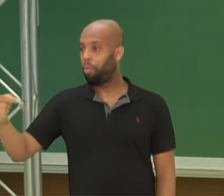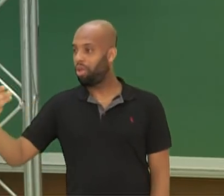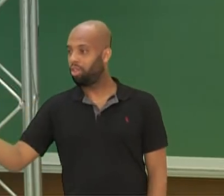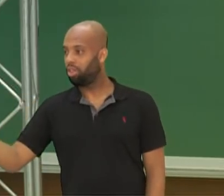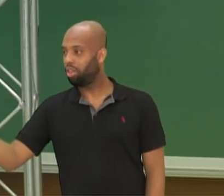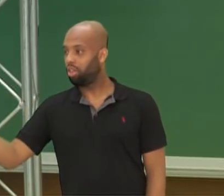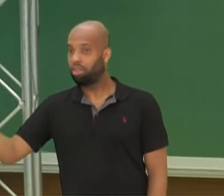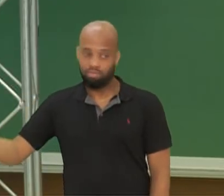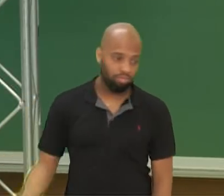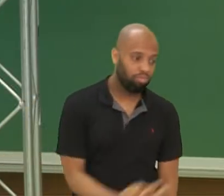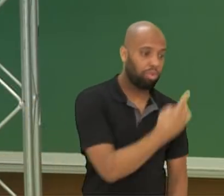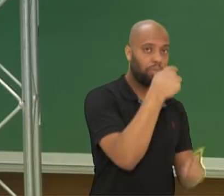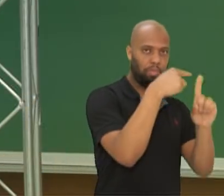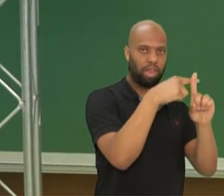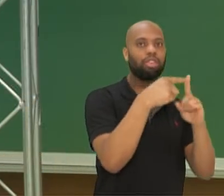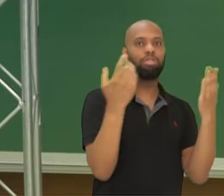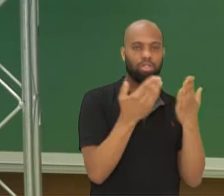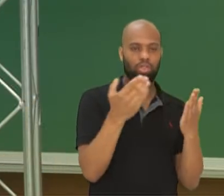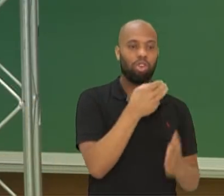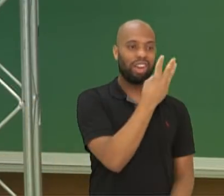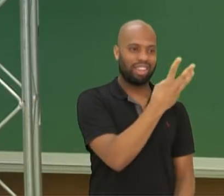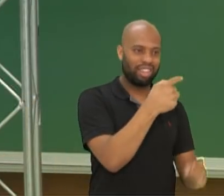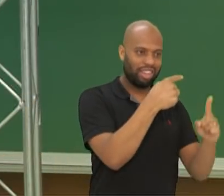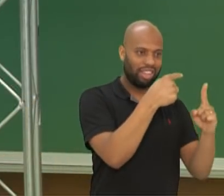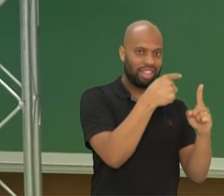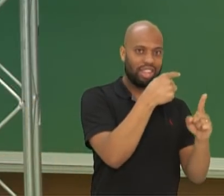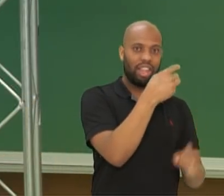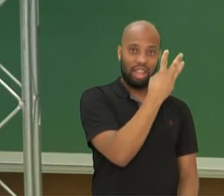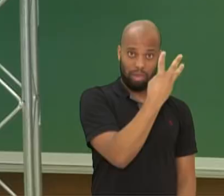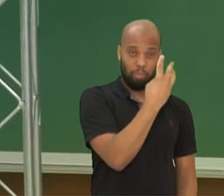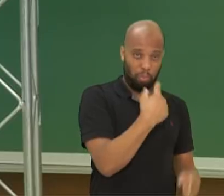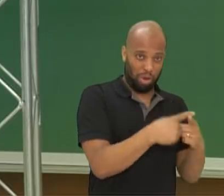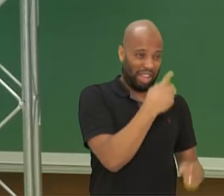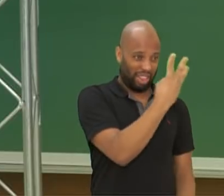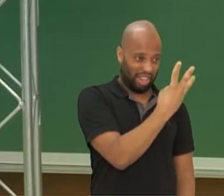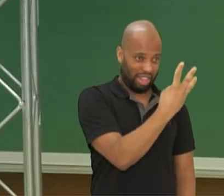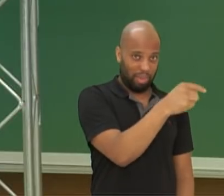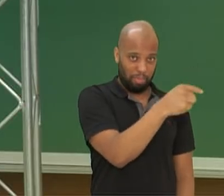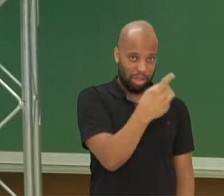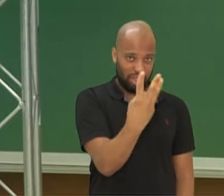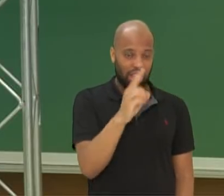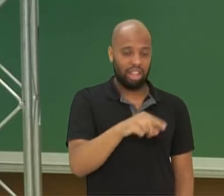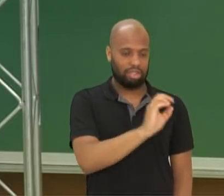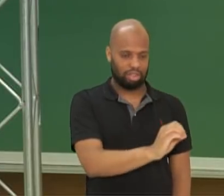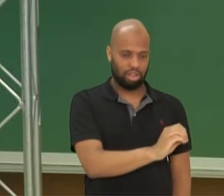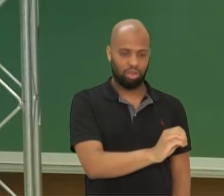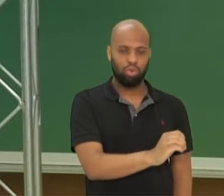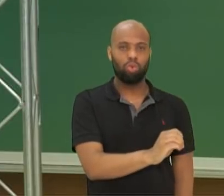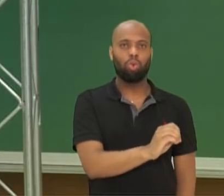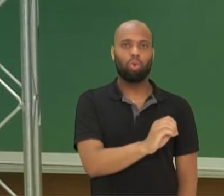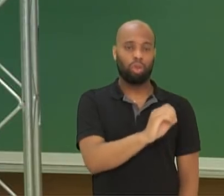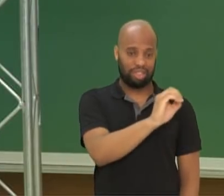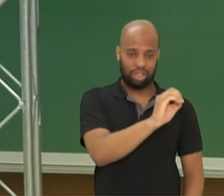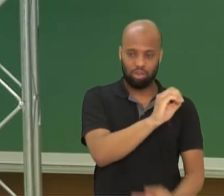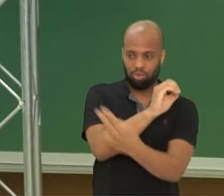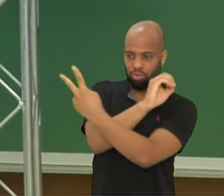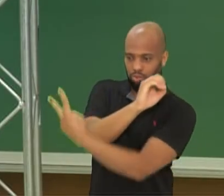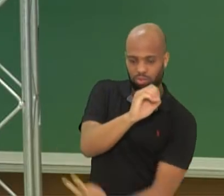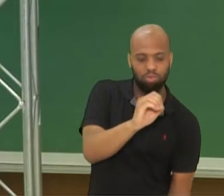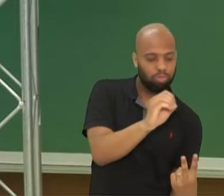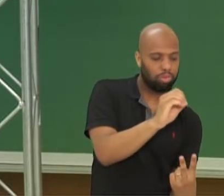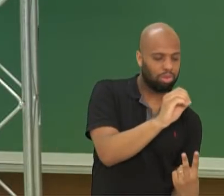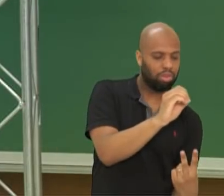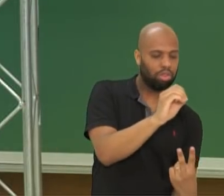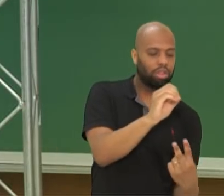diminuindo, passa somando, 3 mais 3 são 0, 3 menos 3 são 0, o 2 passa dividindo, e 0 dividido por